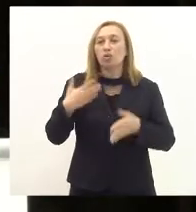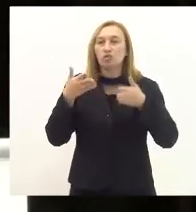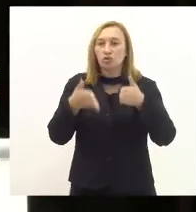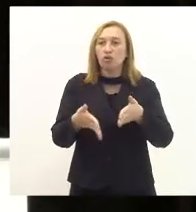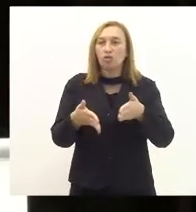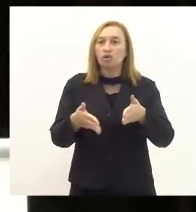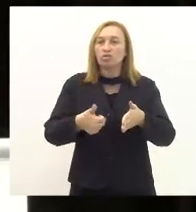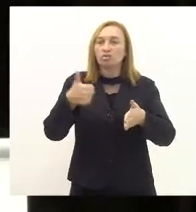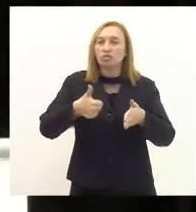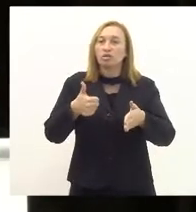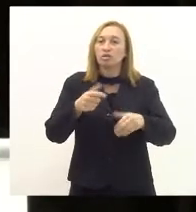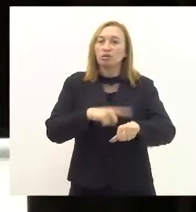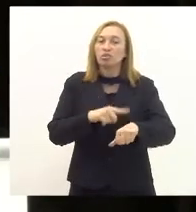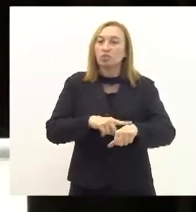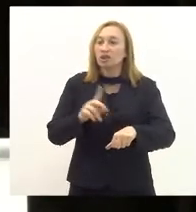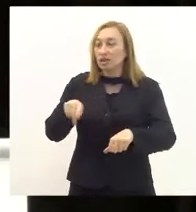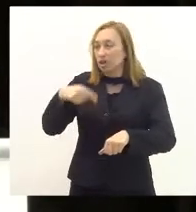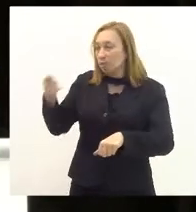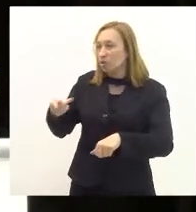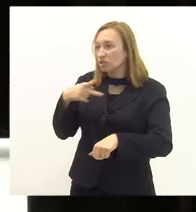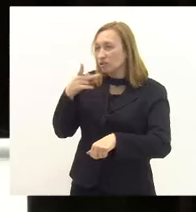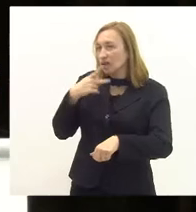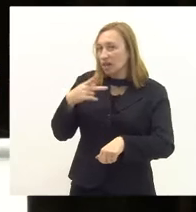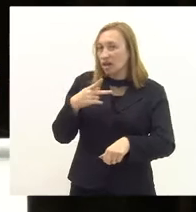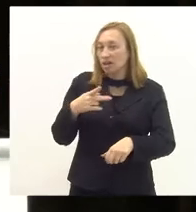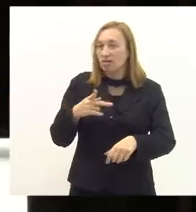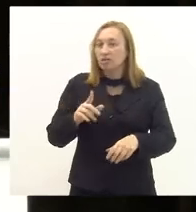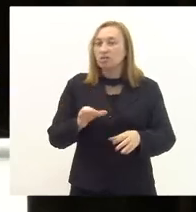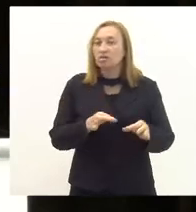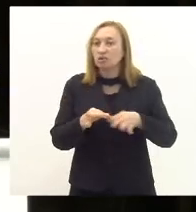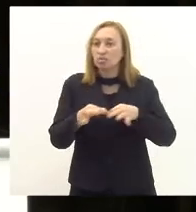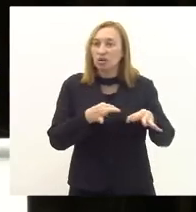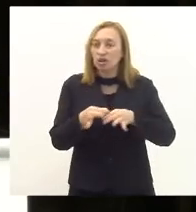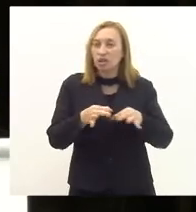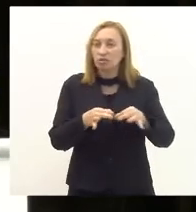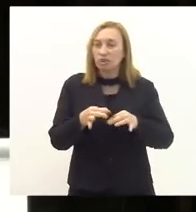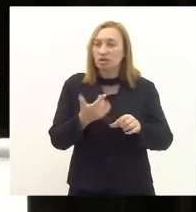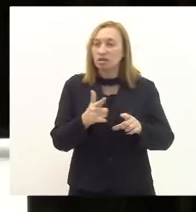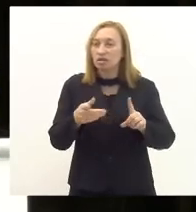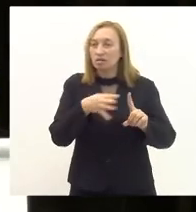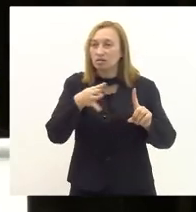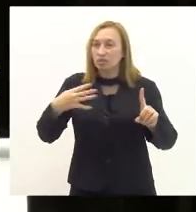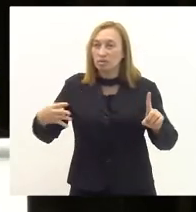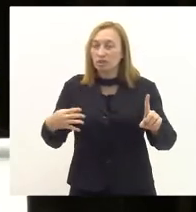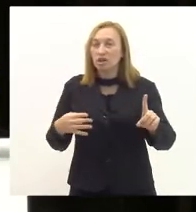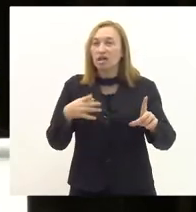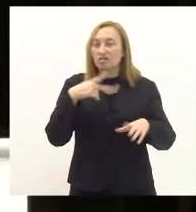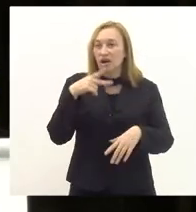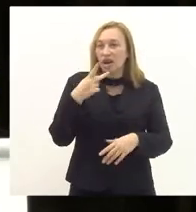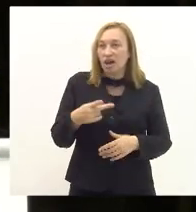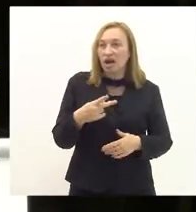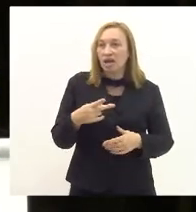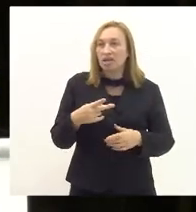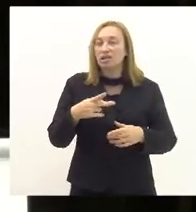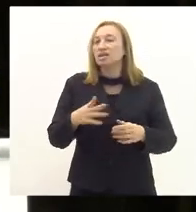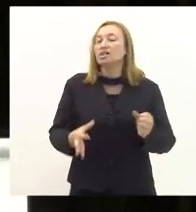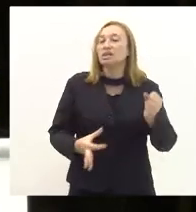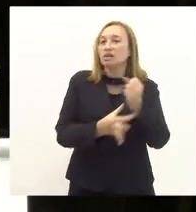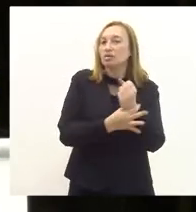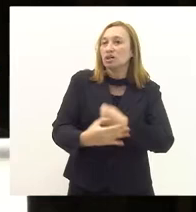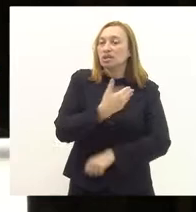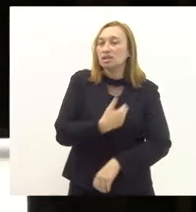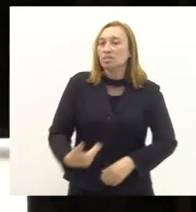nesse primeiro momento, eu falarei depois, quando chegar o programa Rio Sem Homofobia, mas nesse momento é dizer, segurança